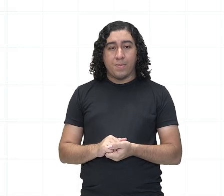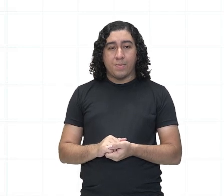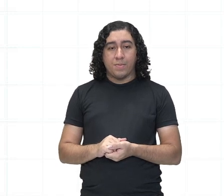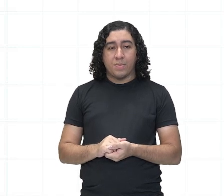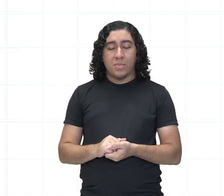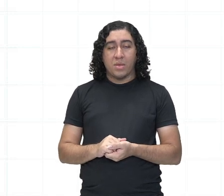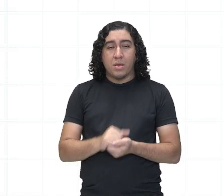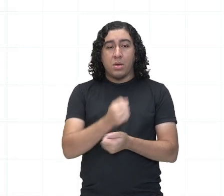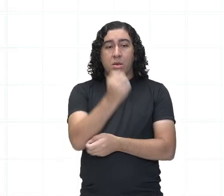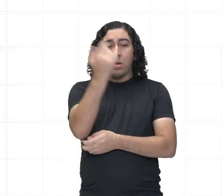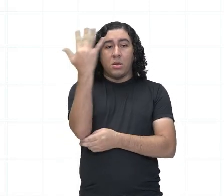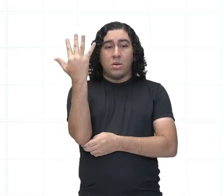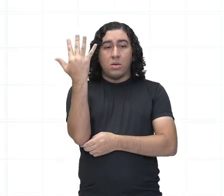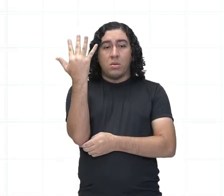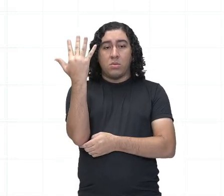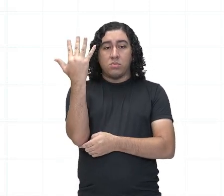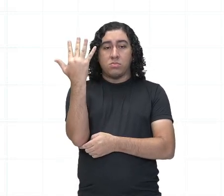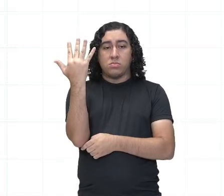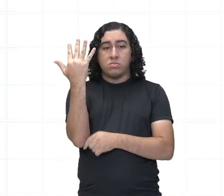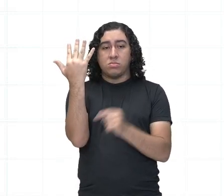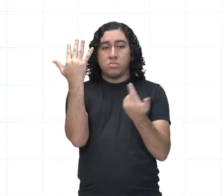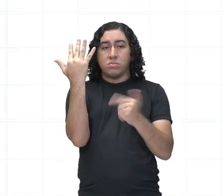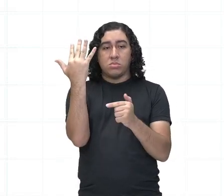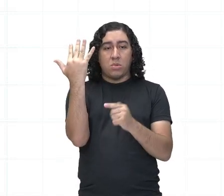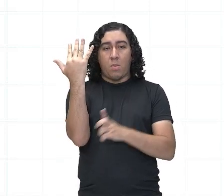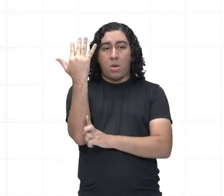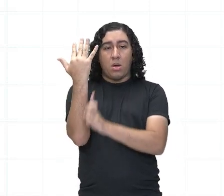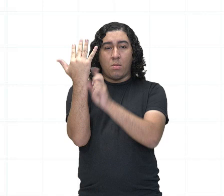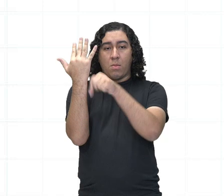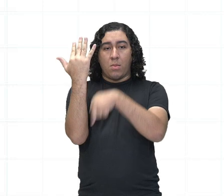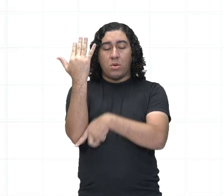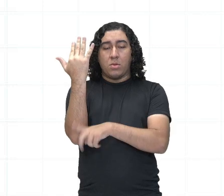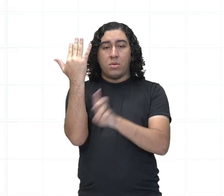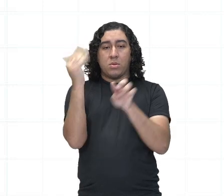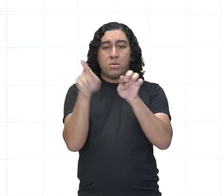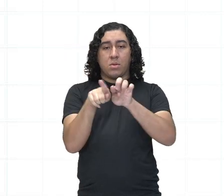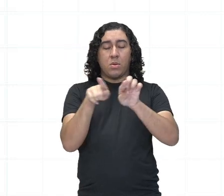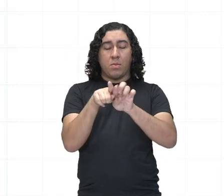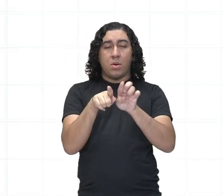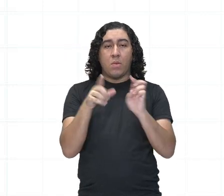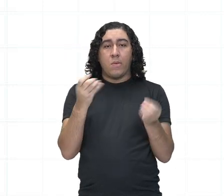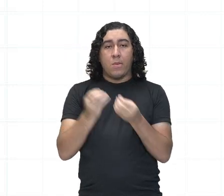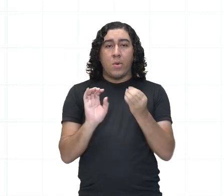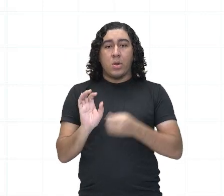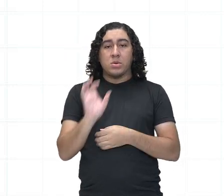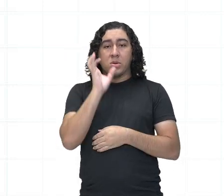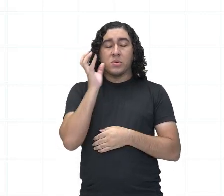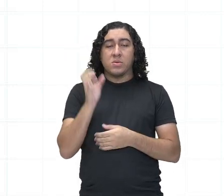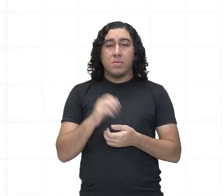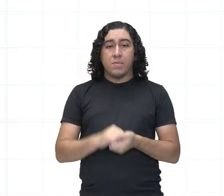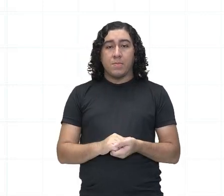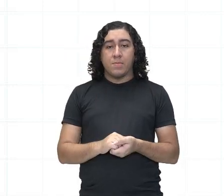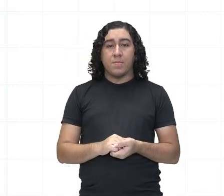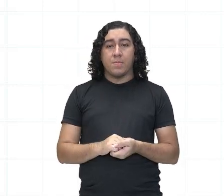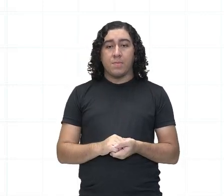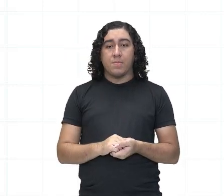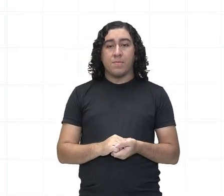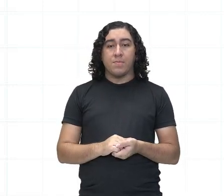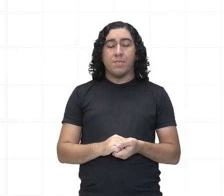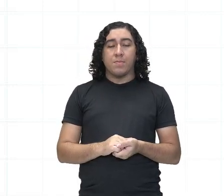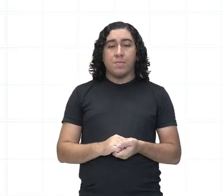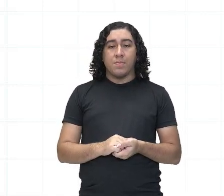apresentam vasos condutores e os seus ramos reprodutivos, eles são, então, ali chamados